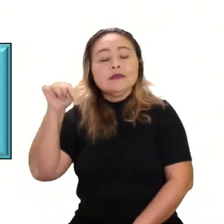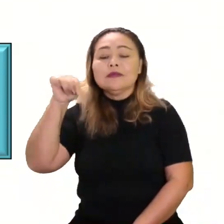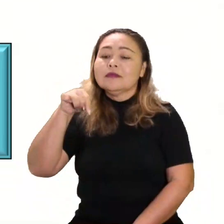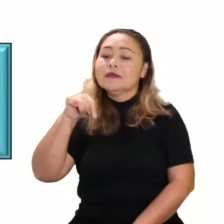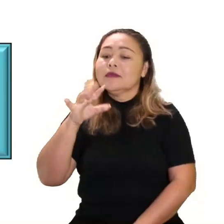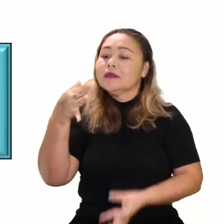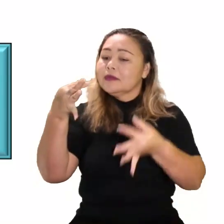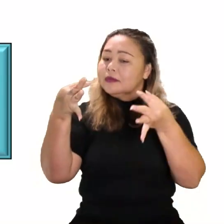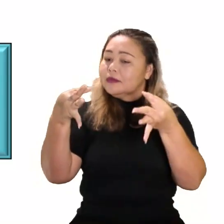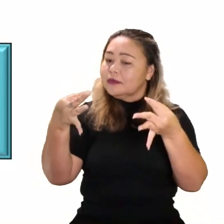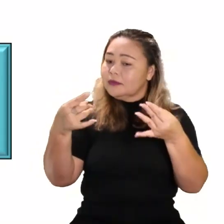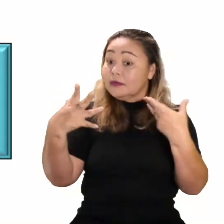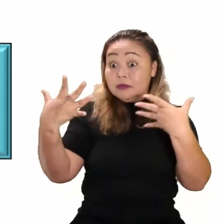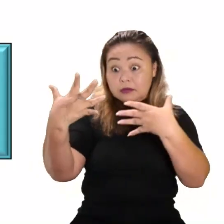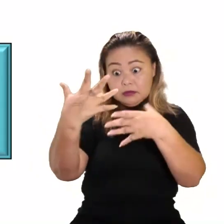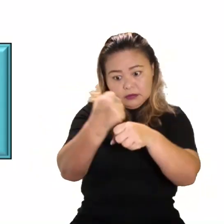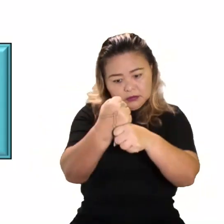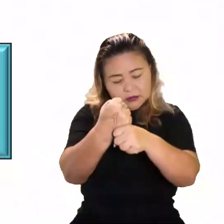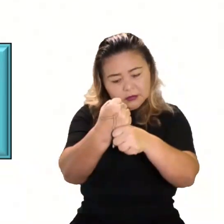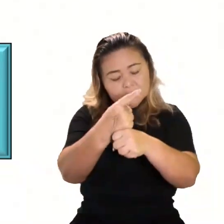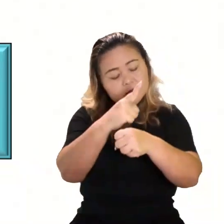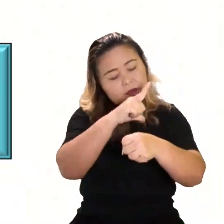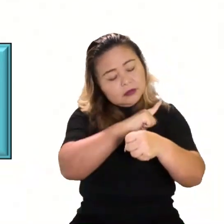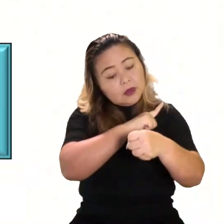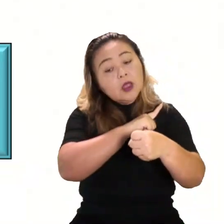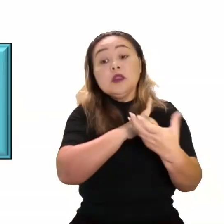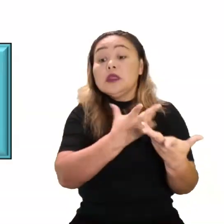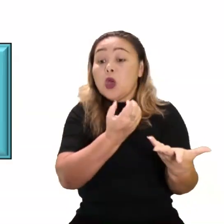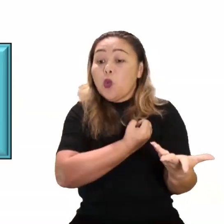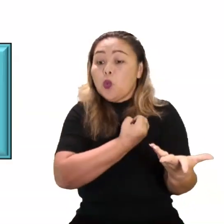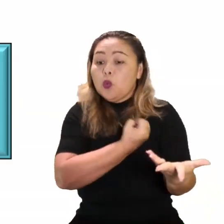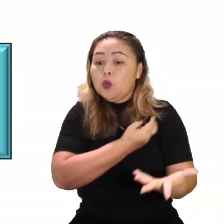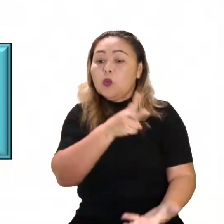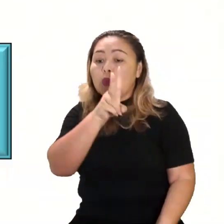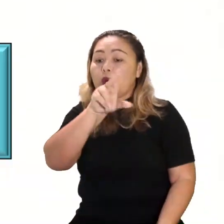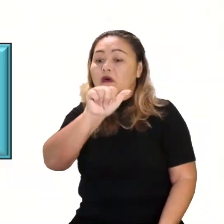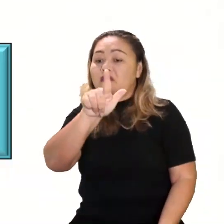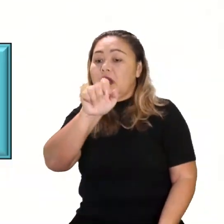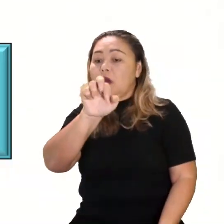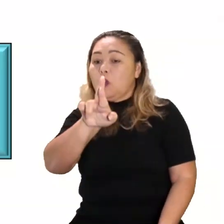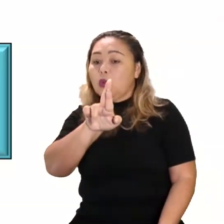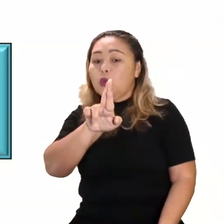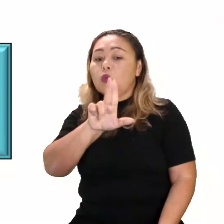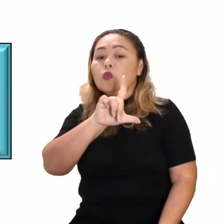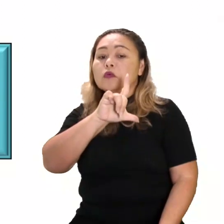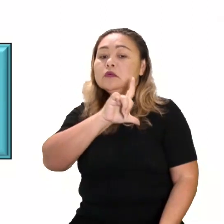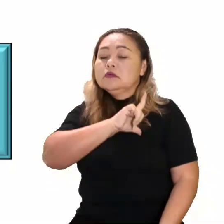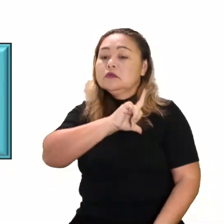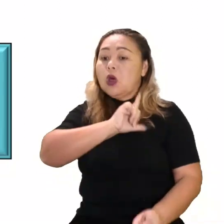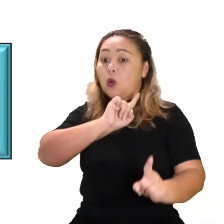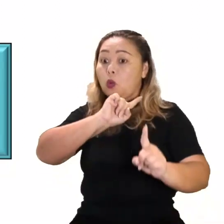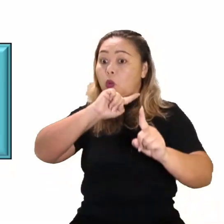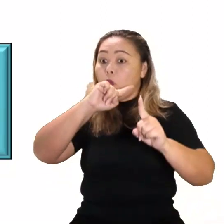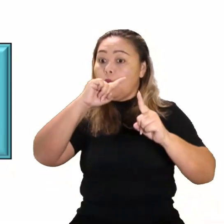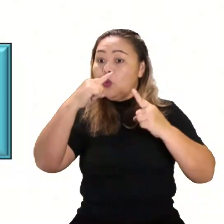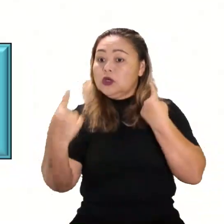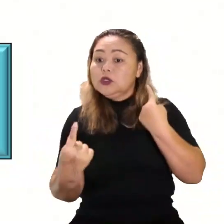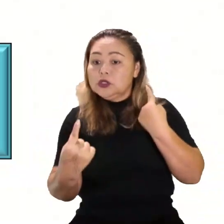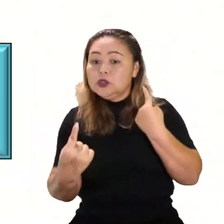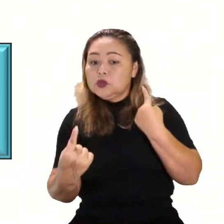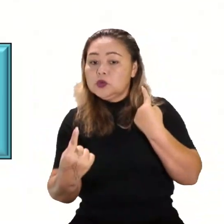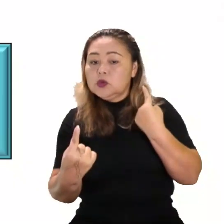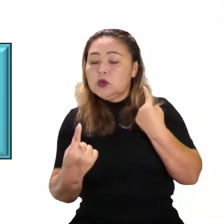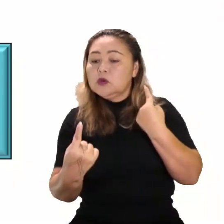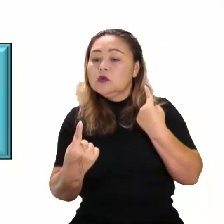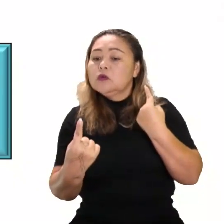só um detalhe. Quando a soma tende a um valor, chamamos de convergente. Ela está